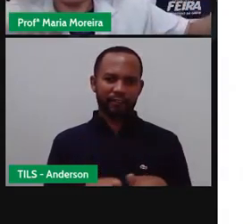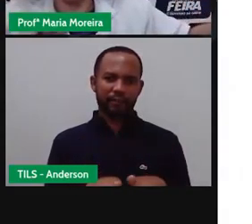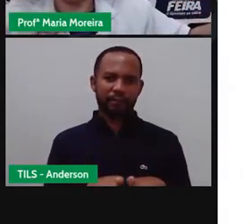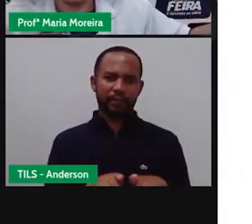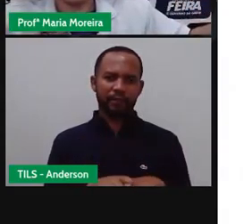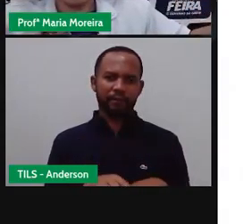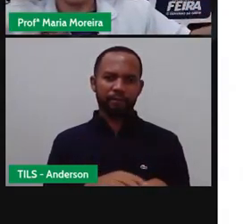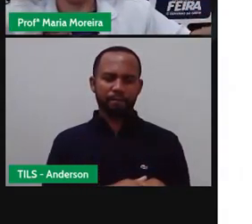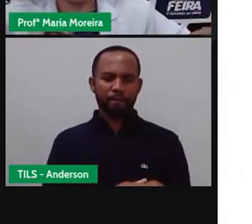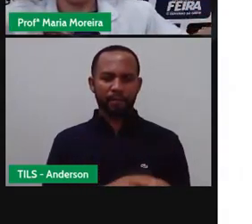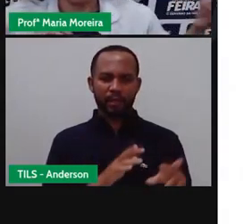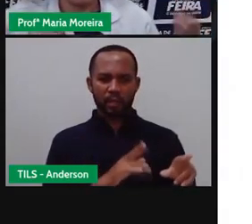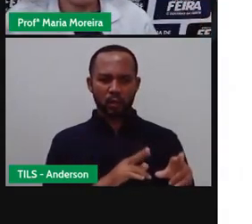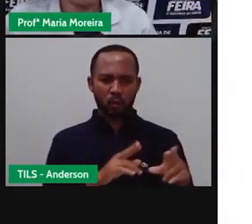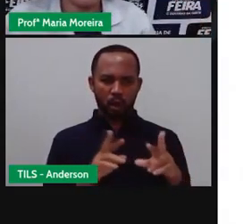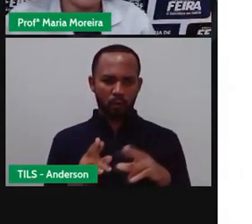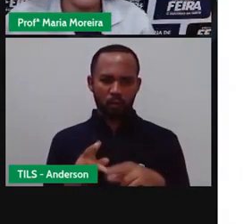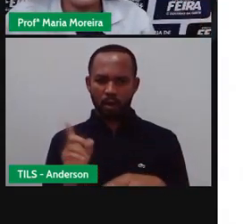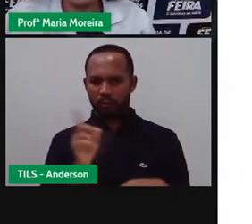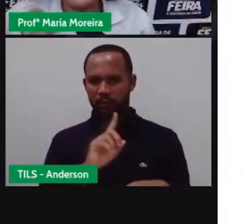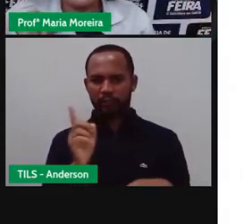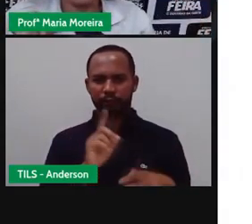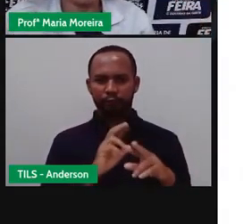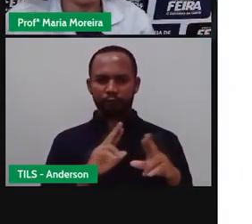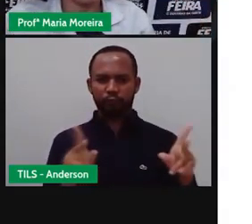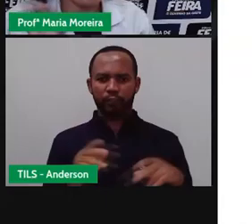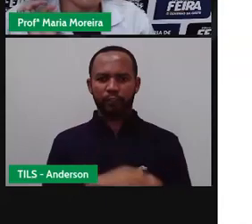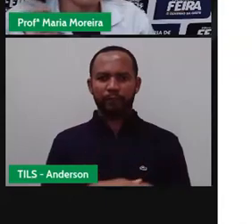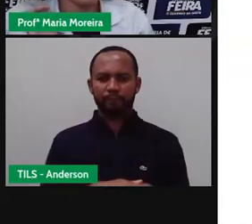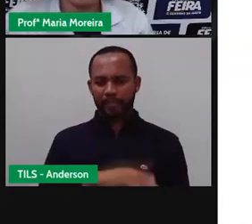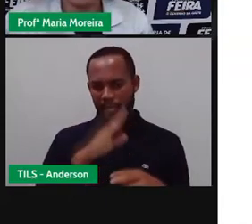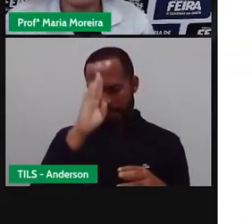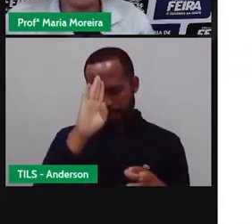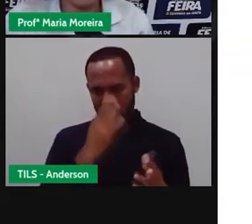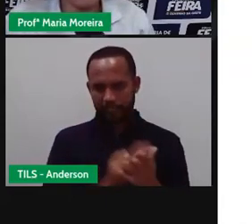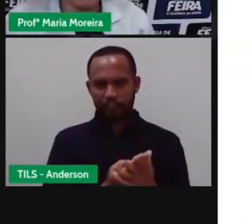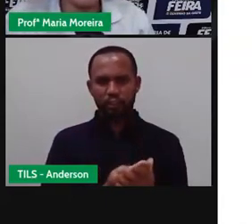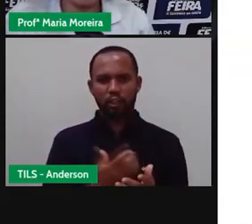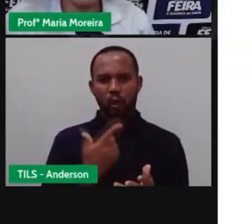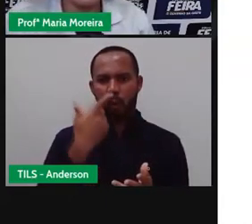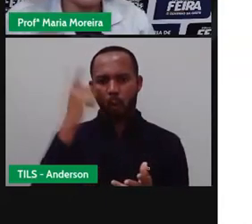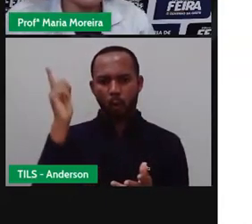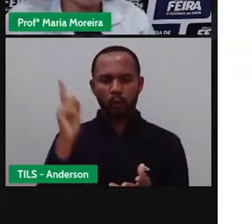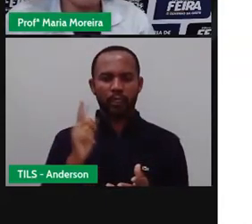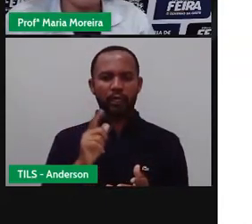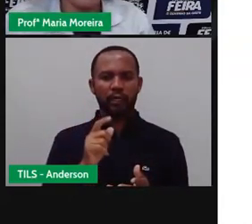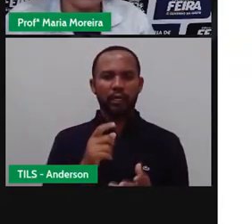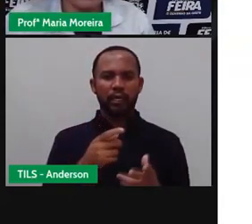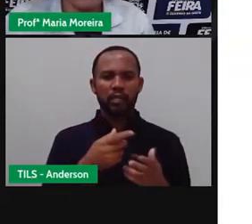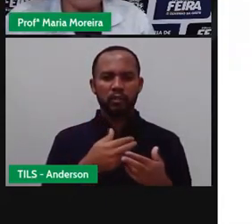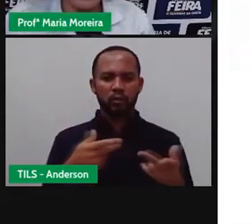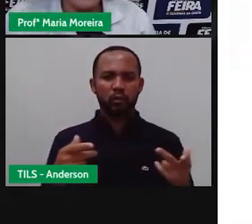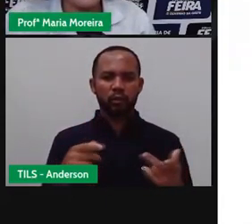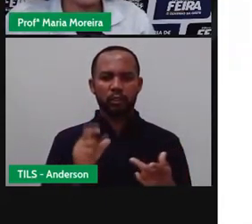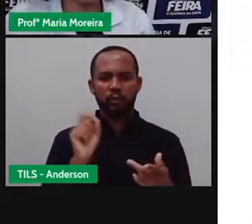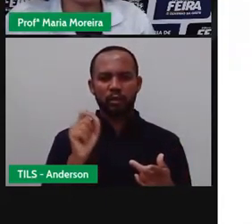né, não vai ser igual ao de outra. E acredite, tem uma outra coisa sobre as formigas que vocês não vão